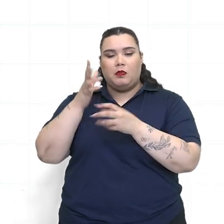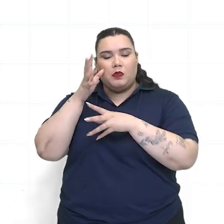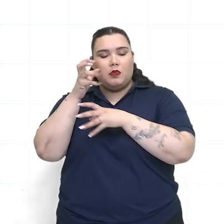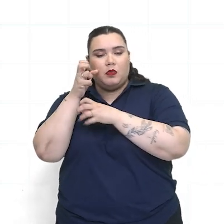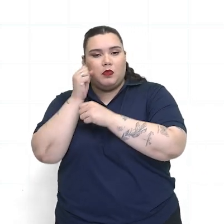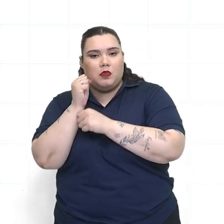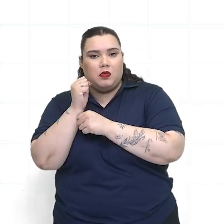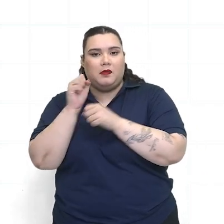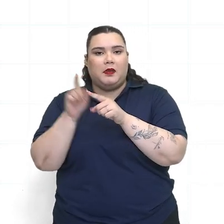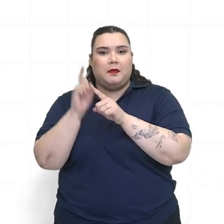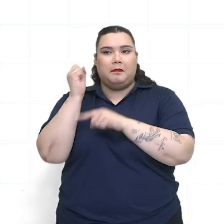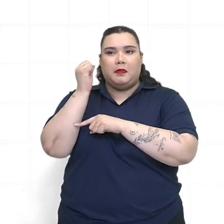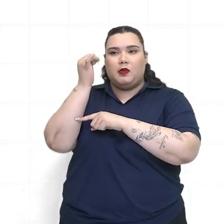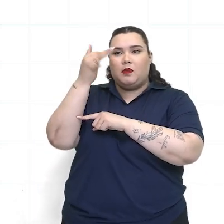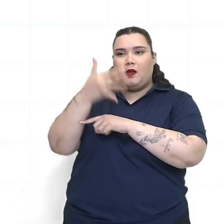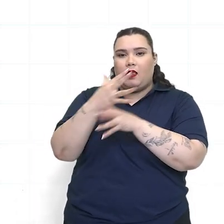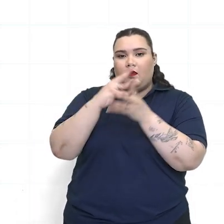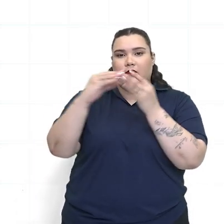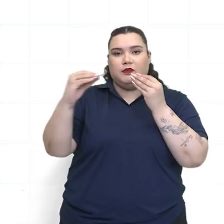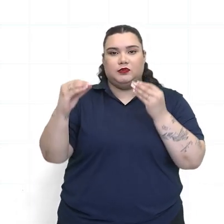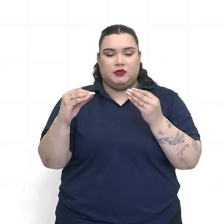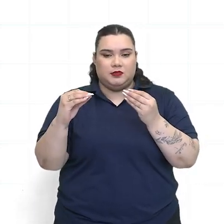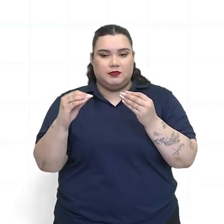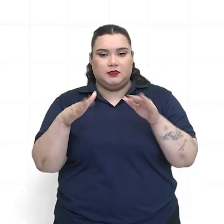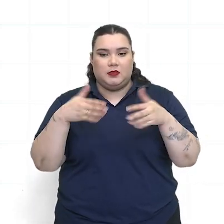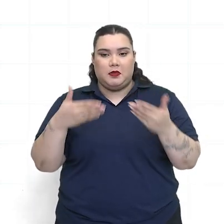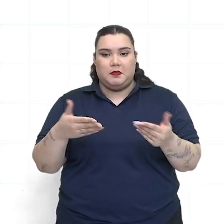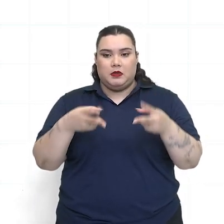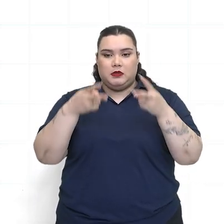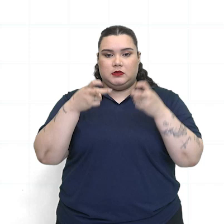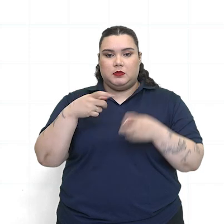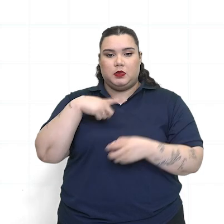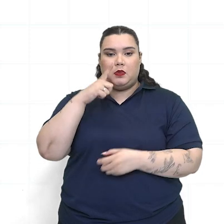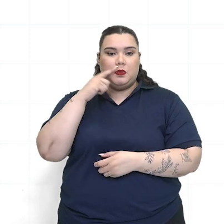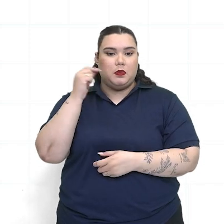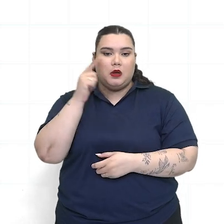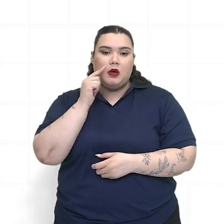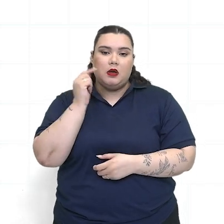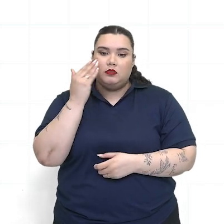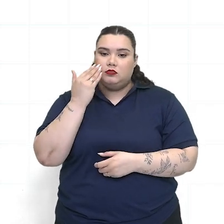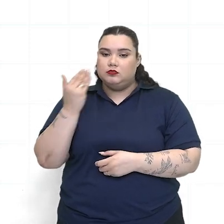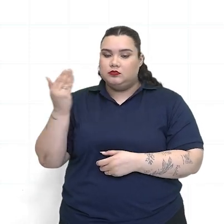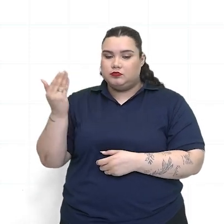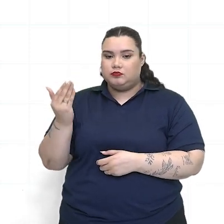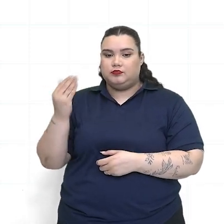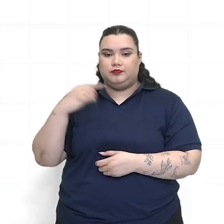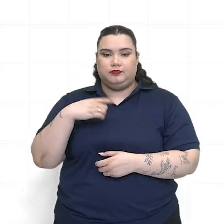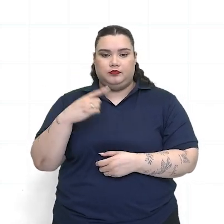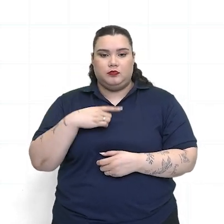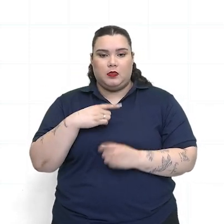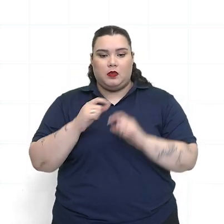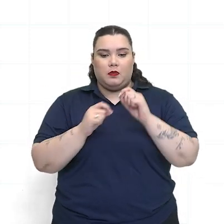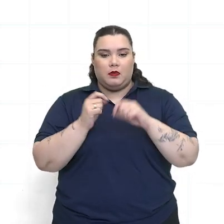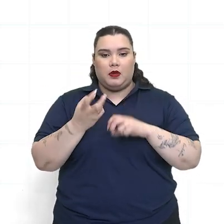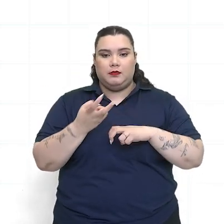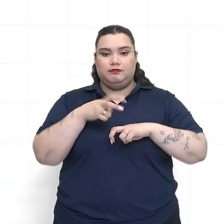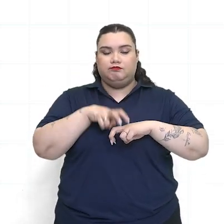e aventuras noturnas. Então, observe que aí tem um gato, como vocês estão vendo. Ele está na pose de